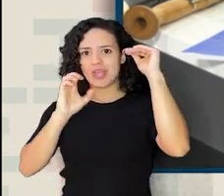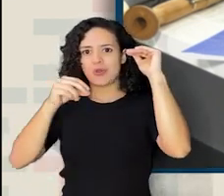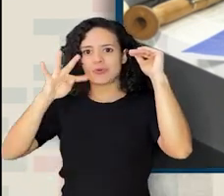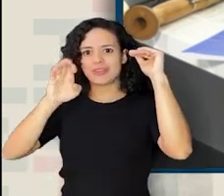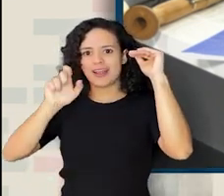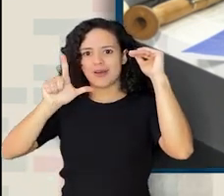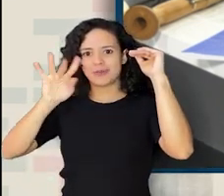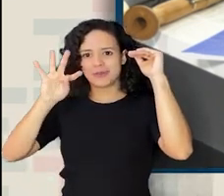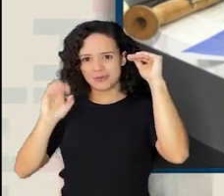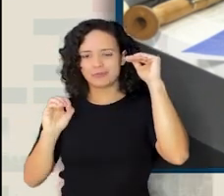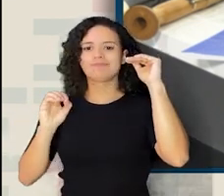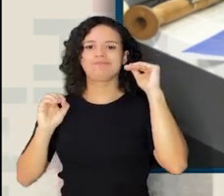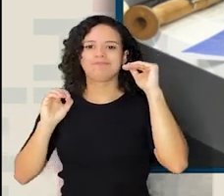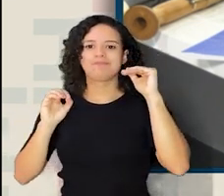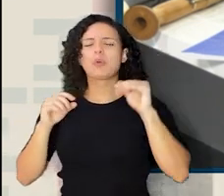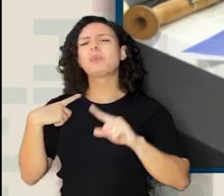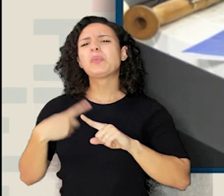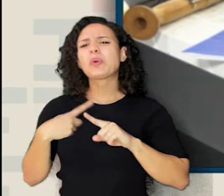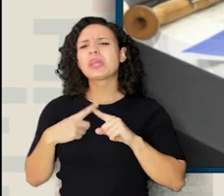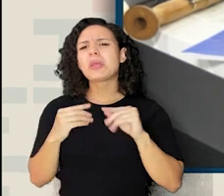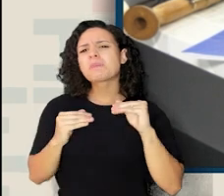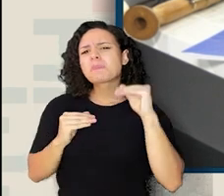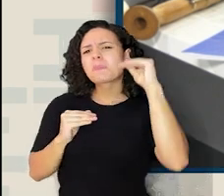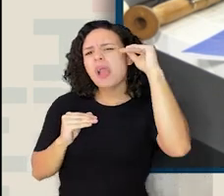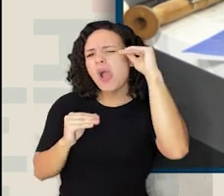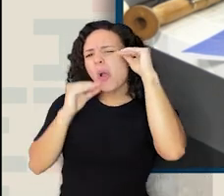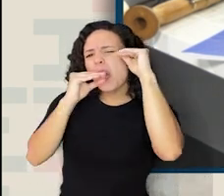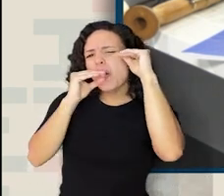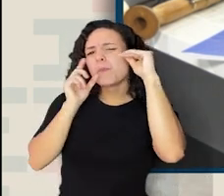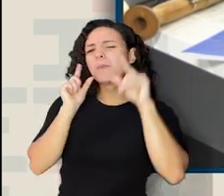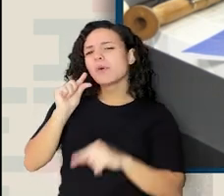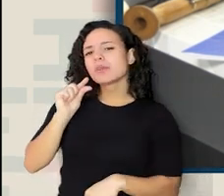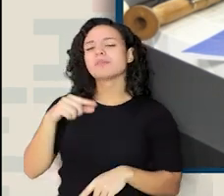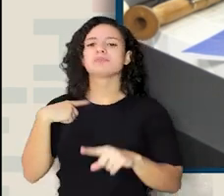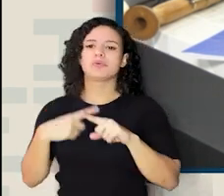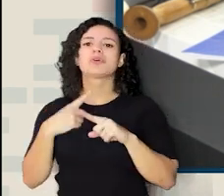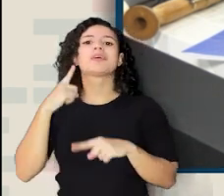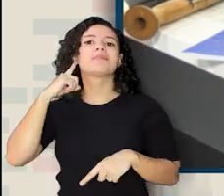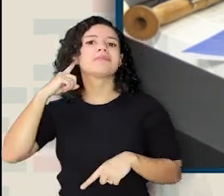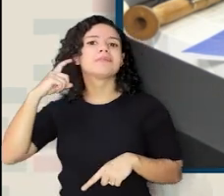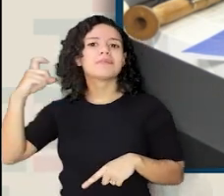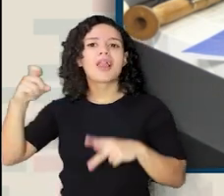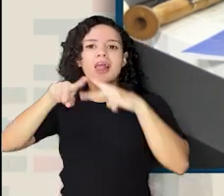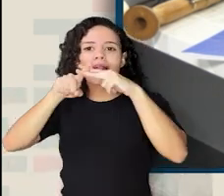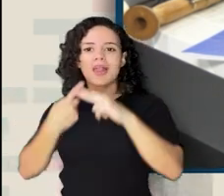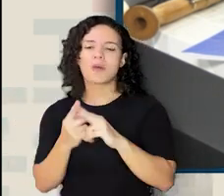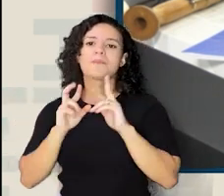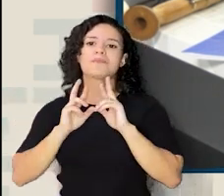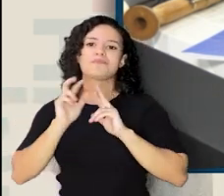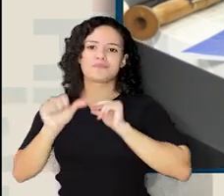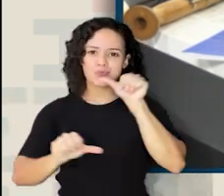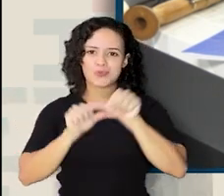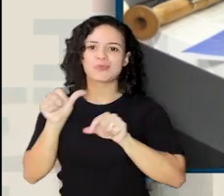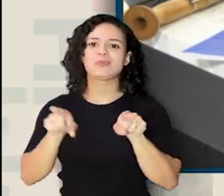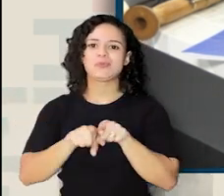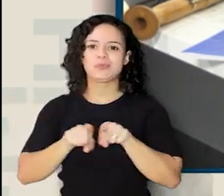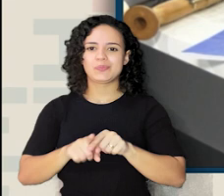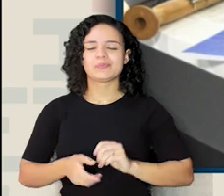né, do que a contralto convencional, tá? Por quê? Exatamente porque a afinação dela também muda,